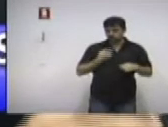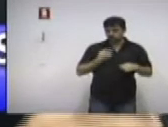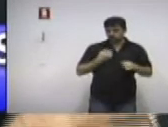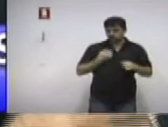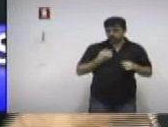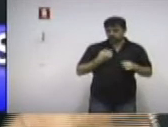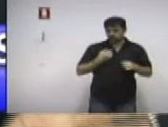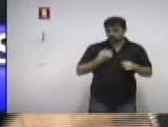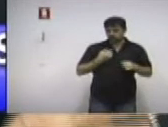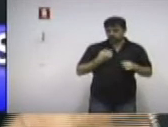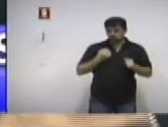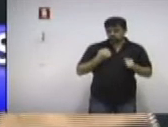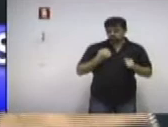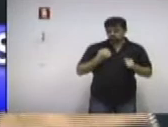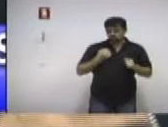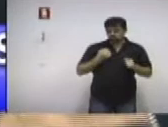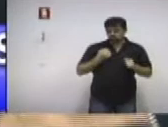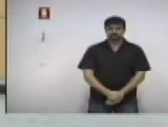primo